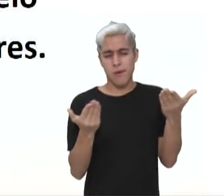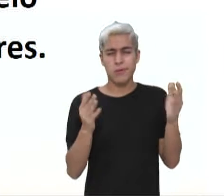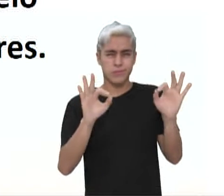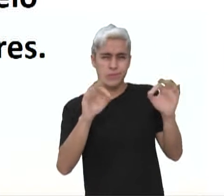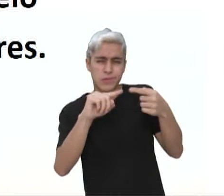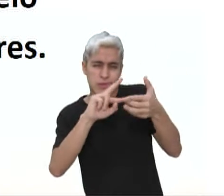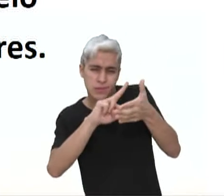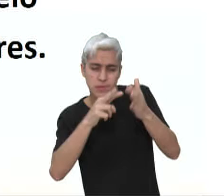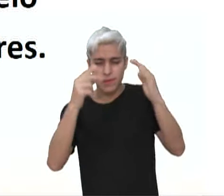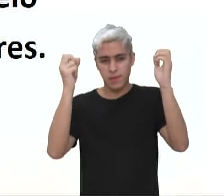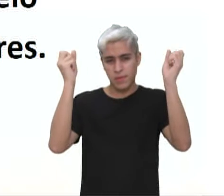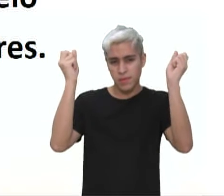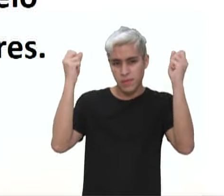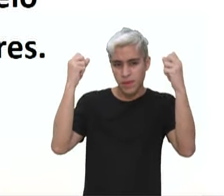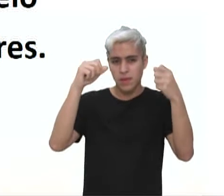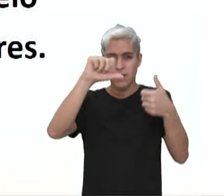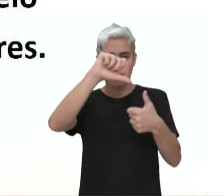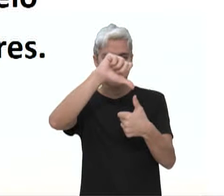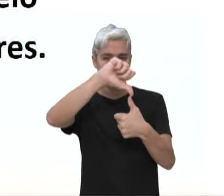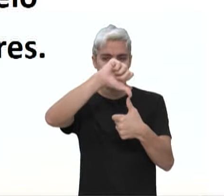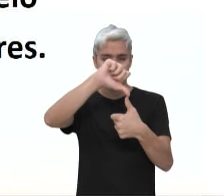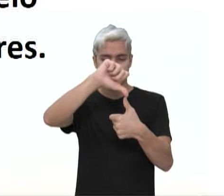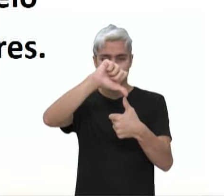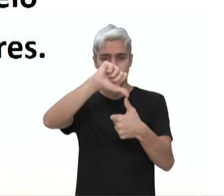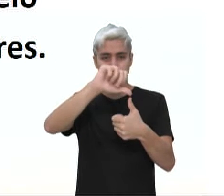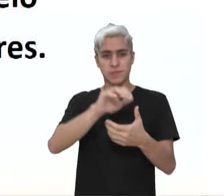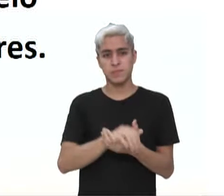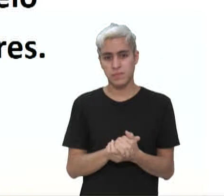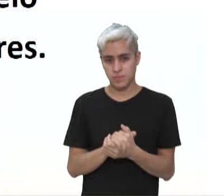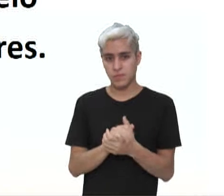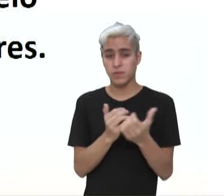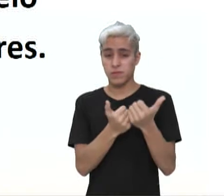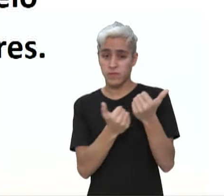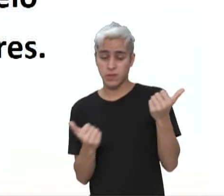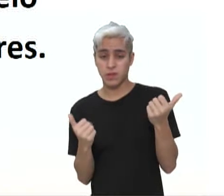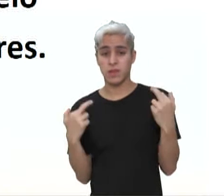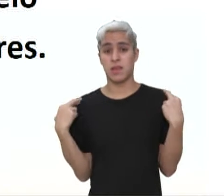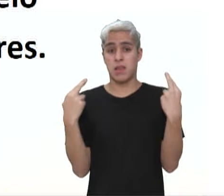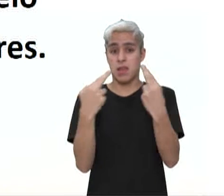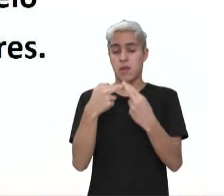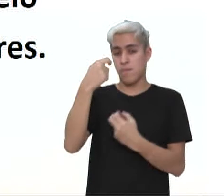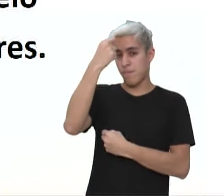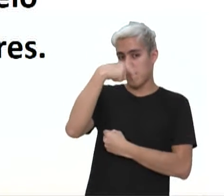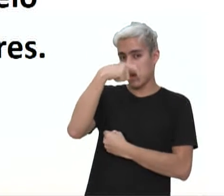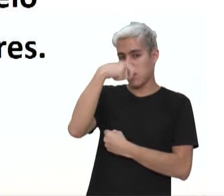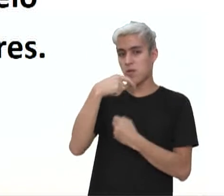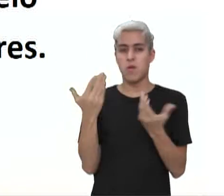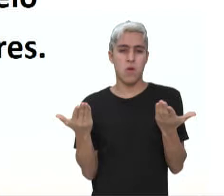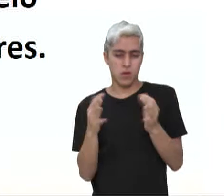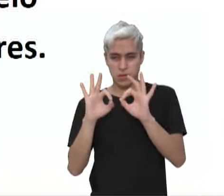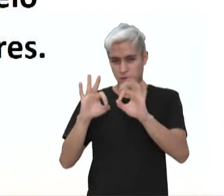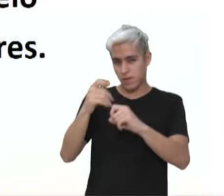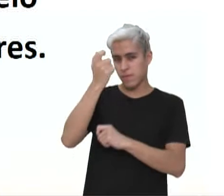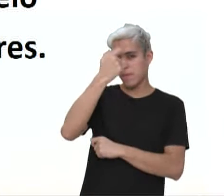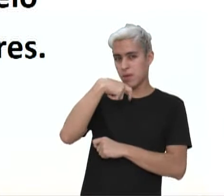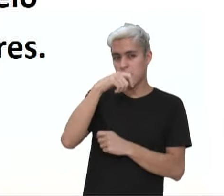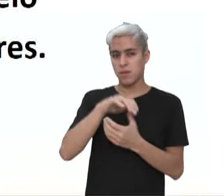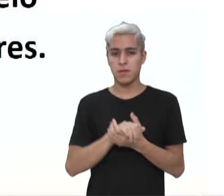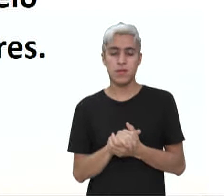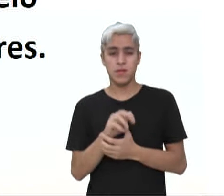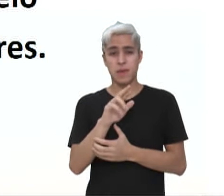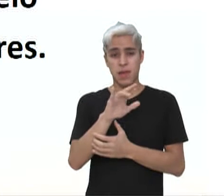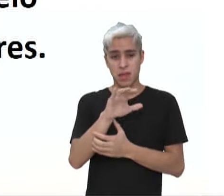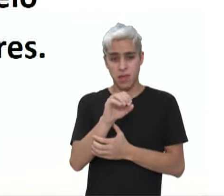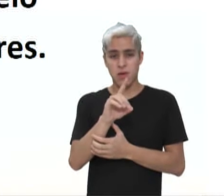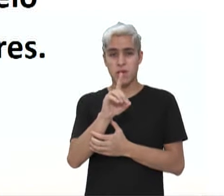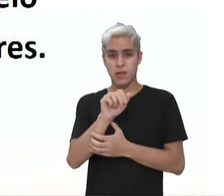México, parte da América Central. O vice-reino do Peru, onde hoje basicamente é o Peru. O Rio da